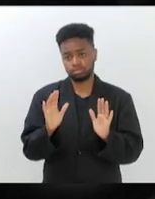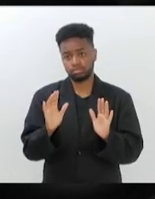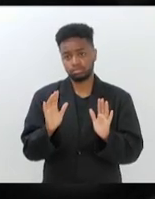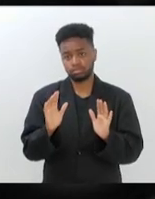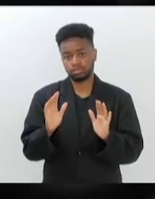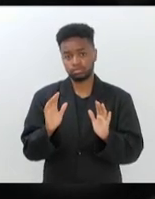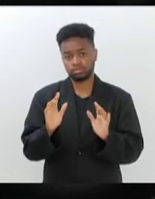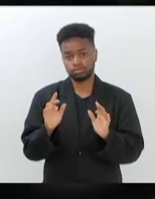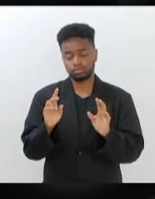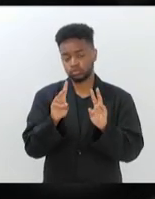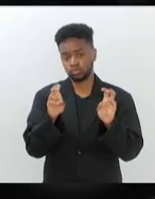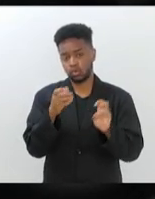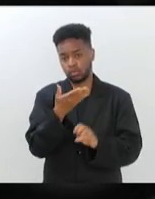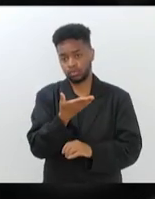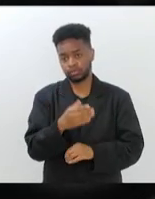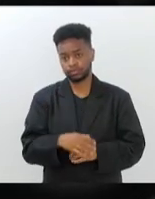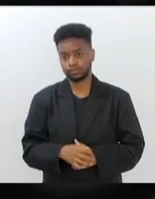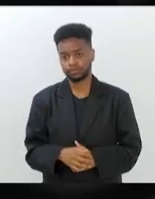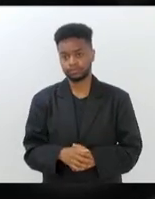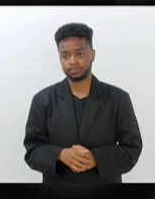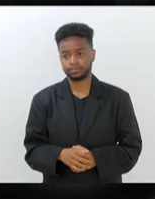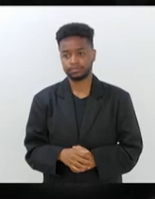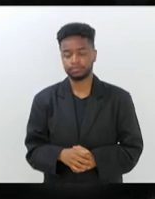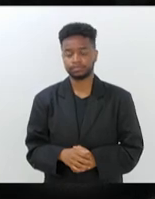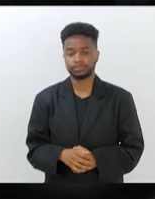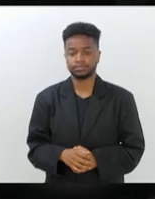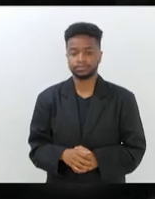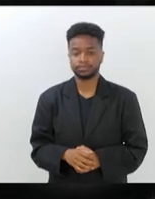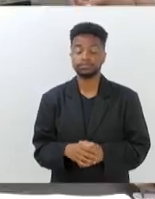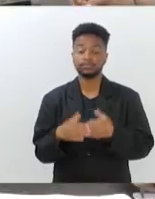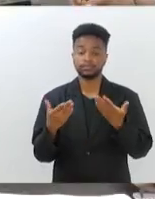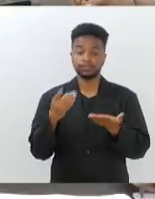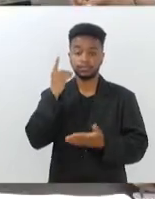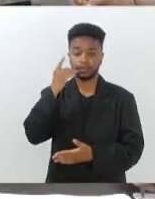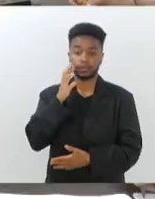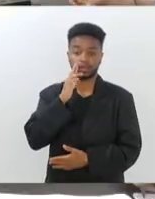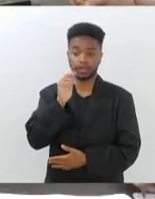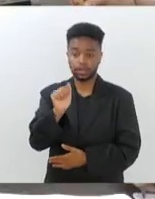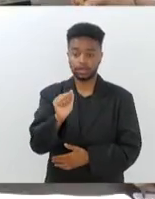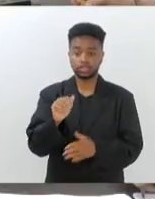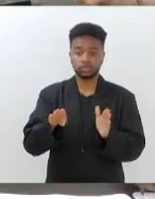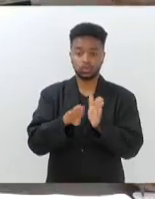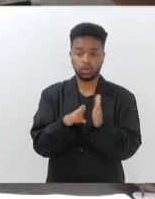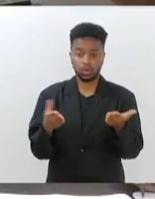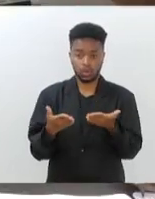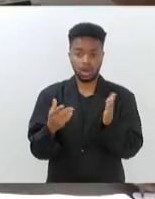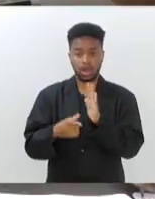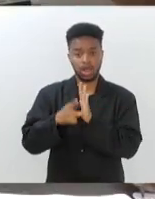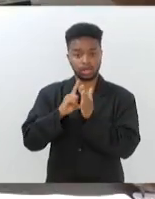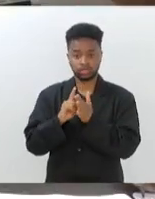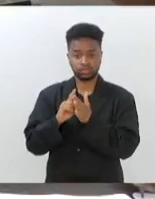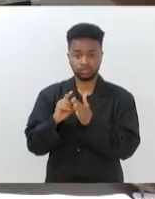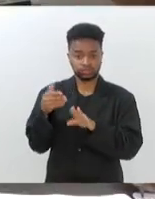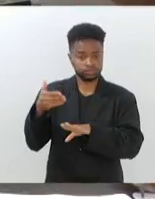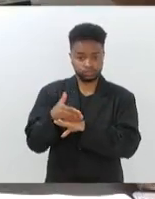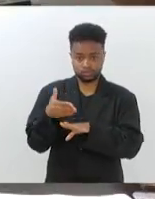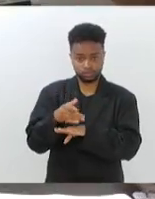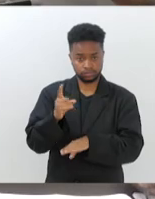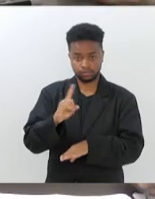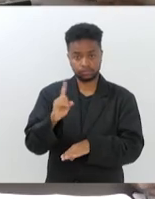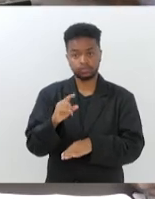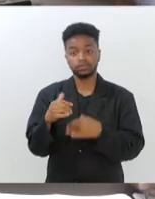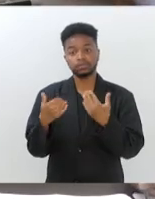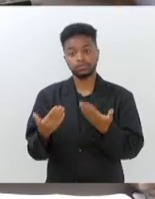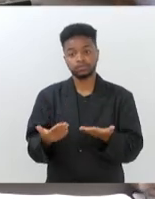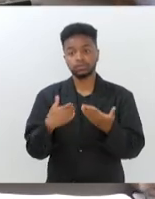nesse sentido eu o deputado am acabou de chegar ele não estava aqui eu